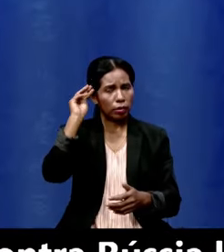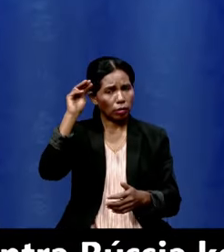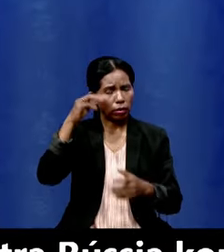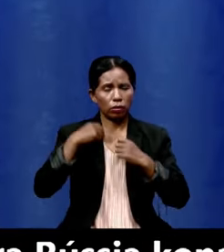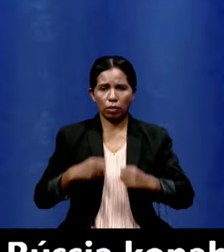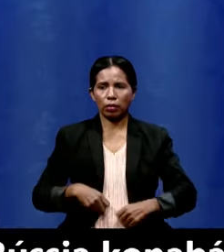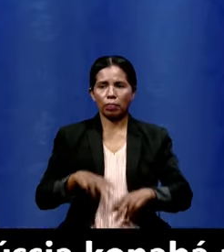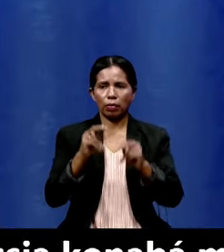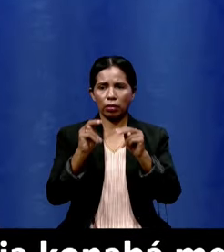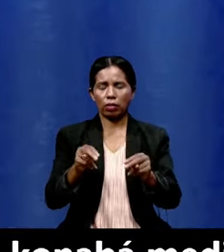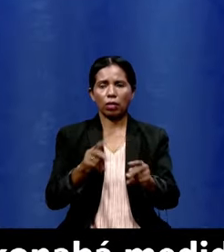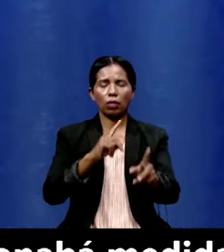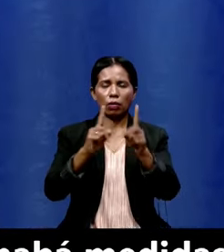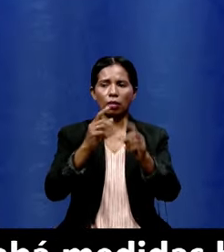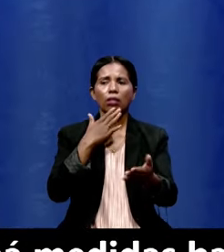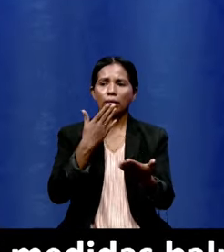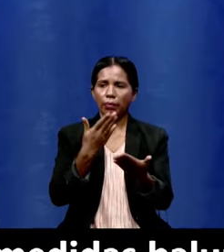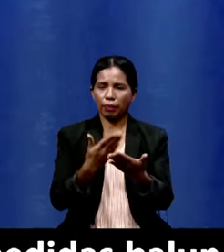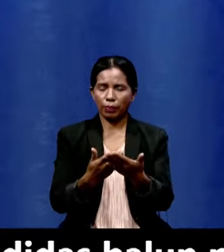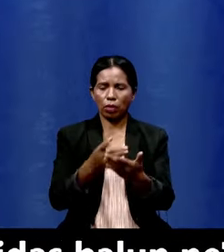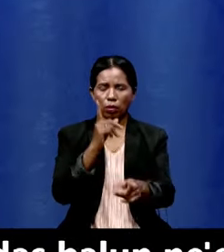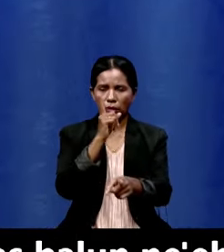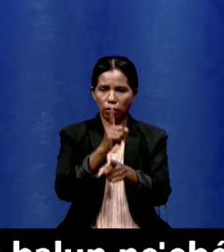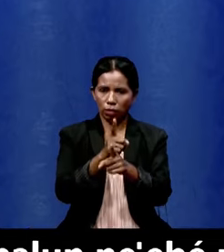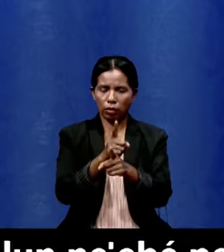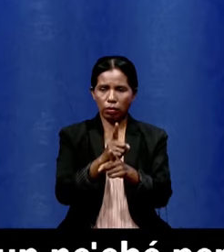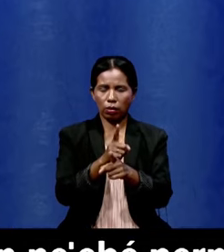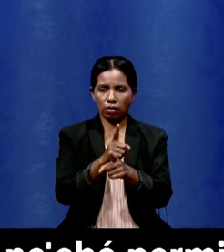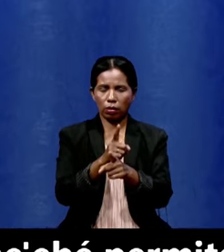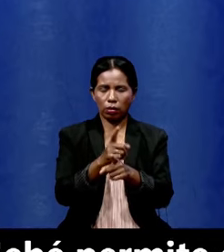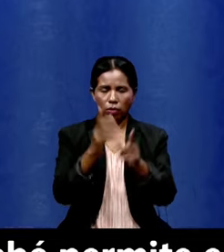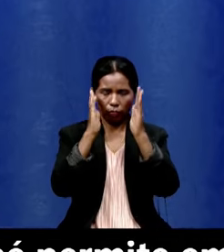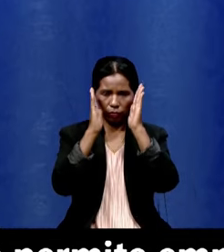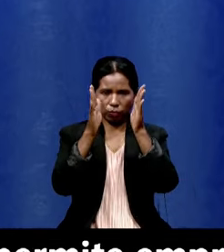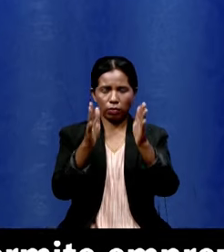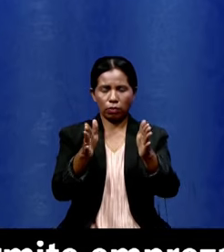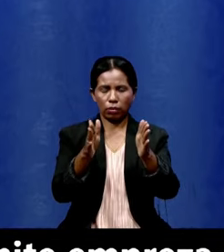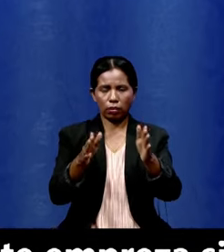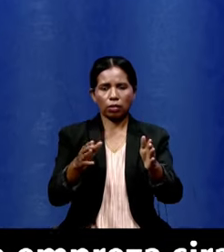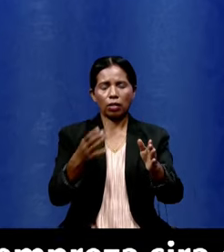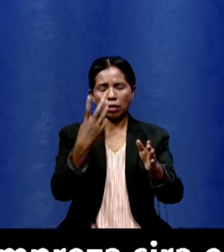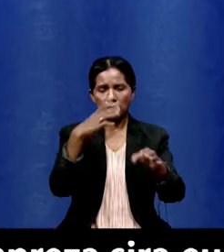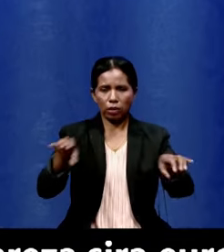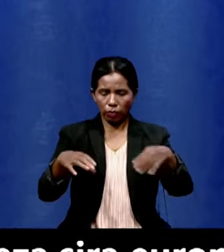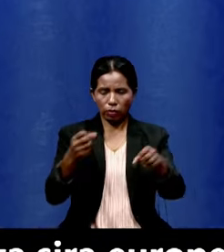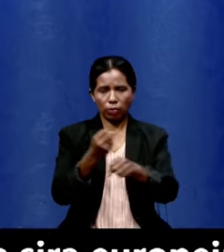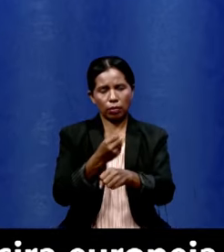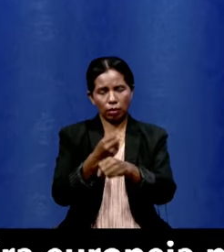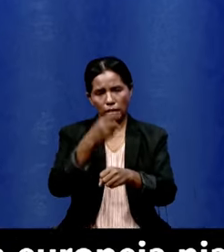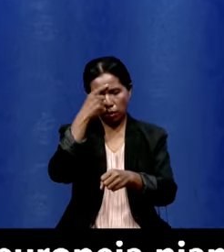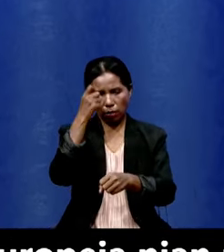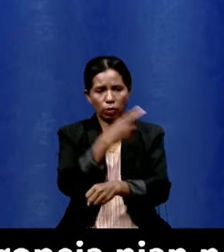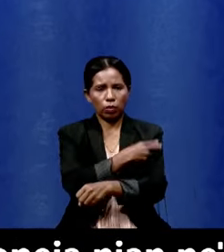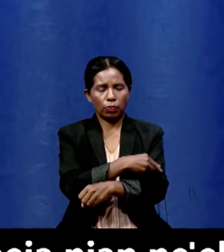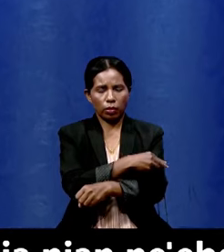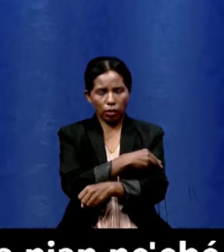Tem que halo intervenção ainda que sério, no imediata. Ba situação sira também, eu tinha posto saúde sira